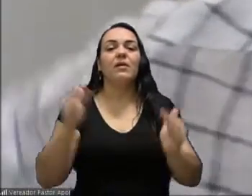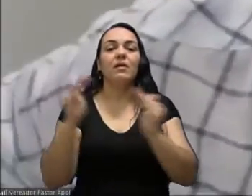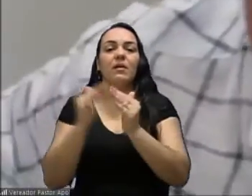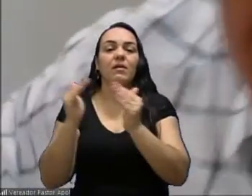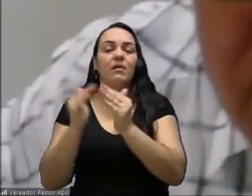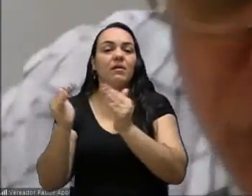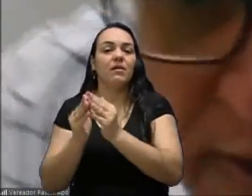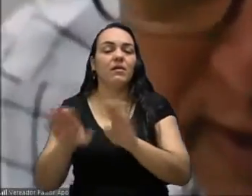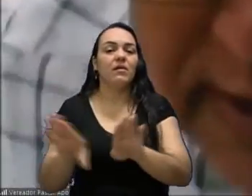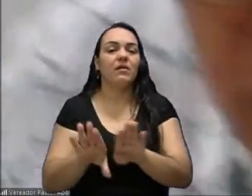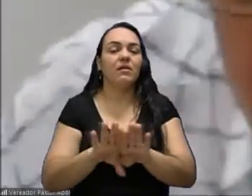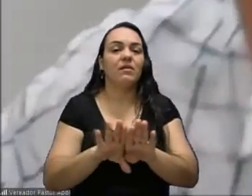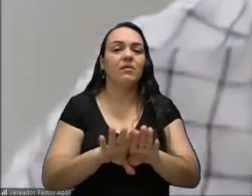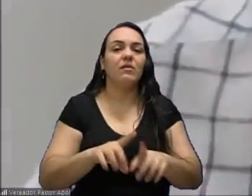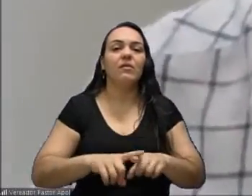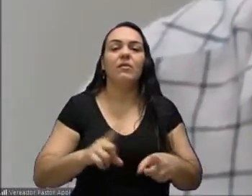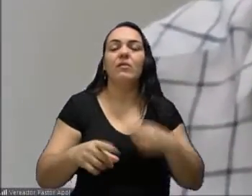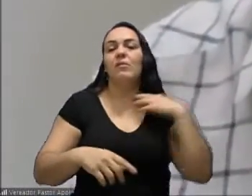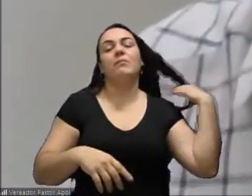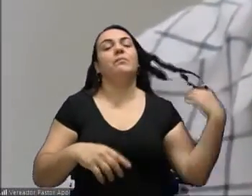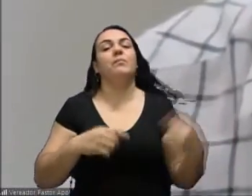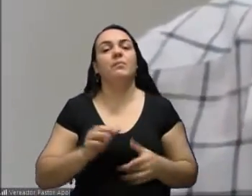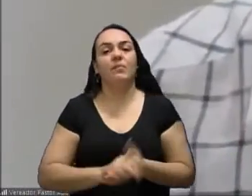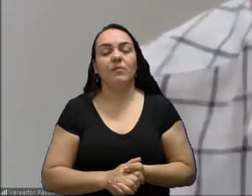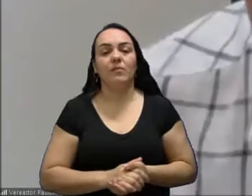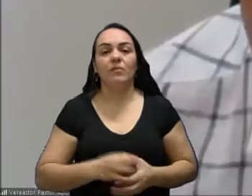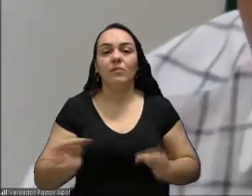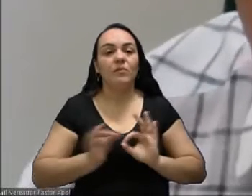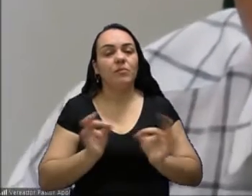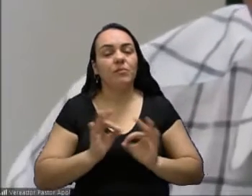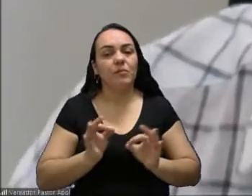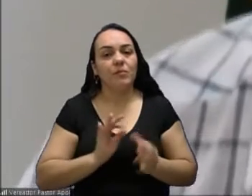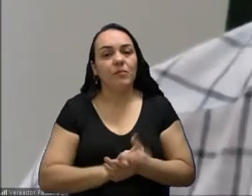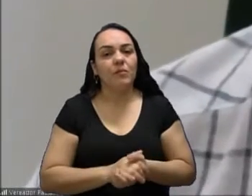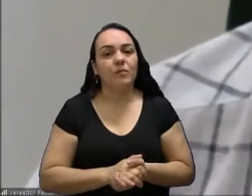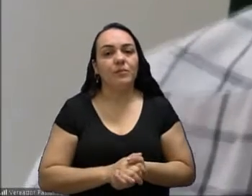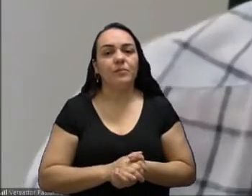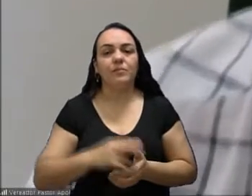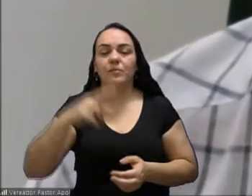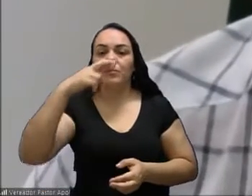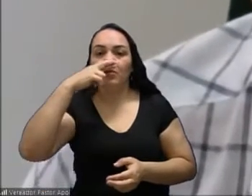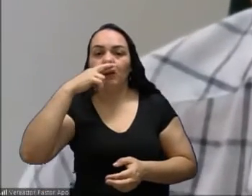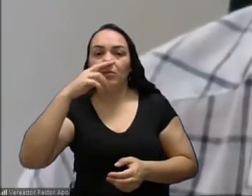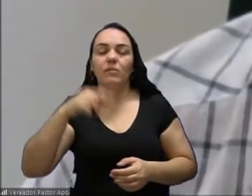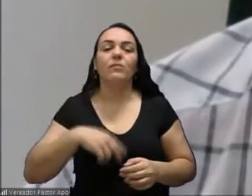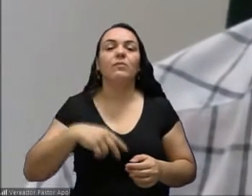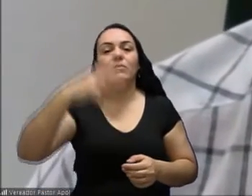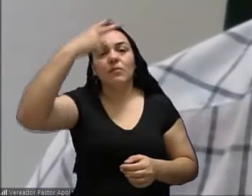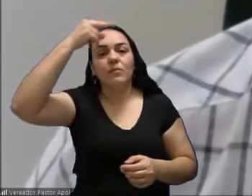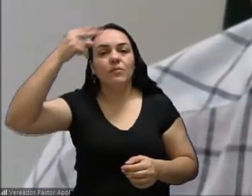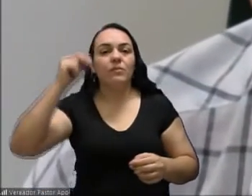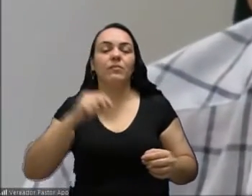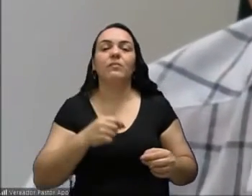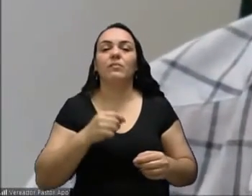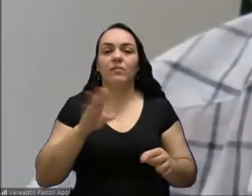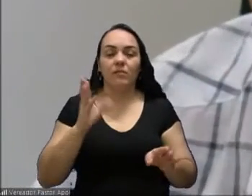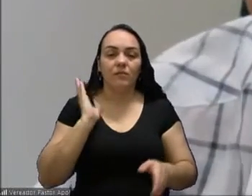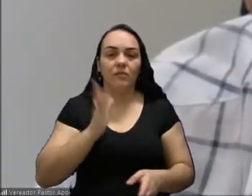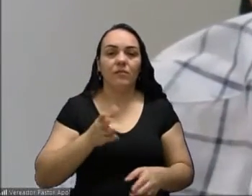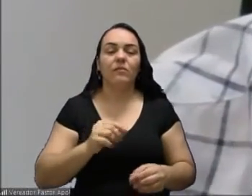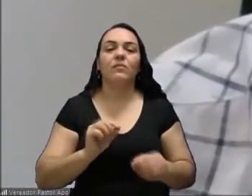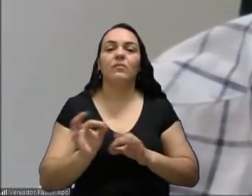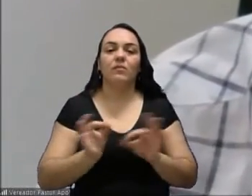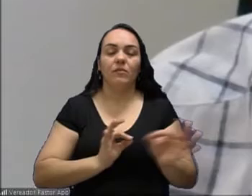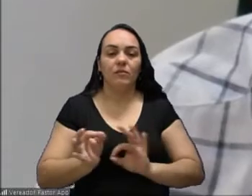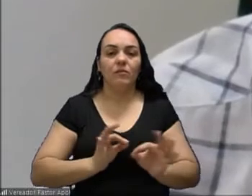Para a visão do vereador com respeito ao projeto social, a prefeita já enviou o projeto para a Câmara,